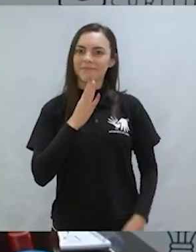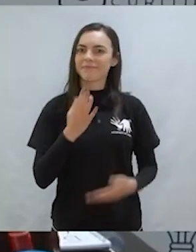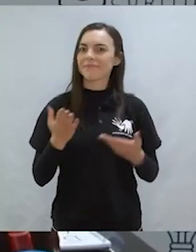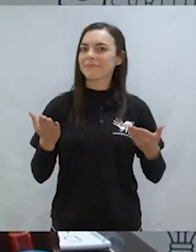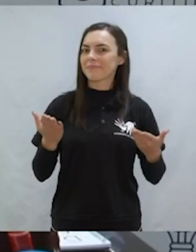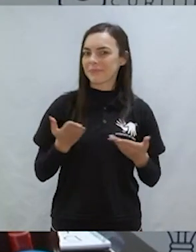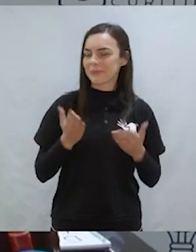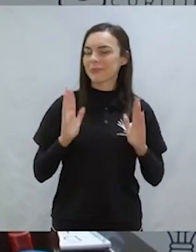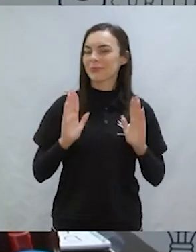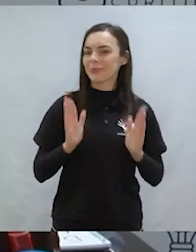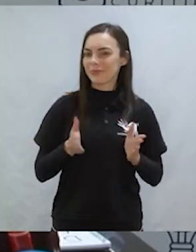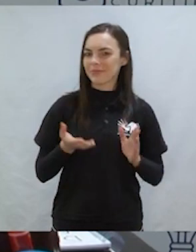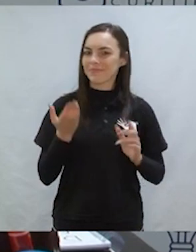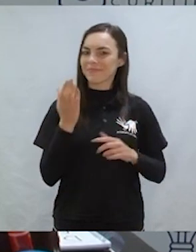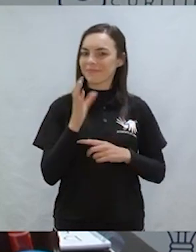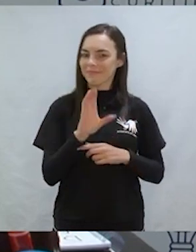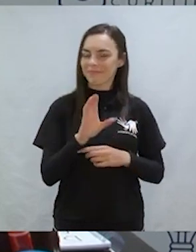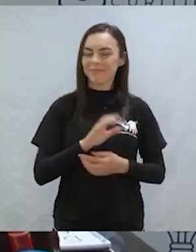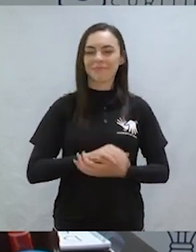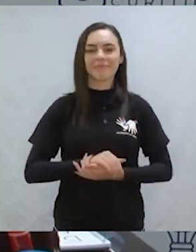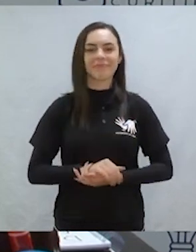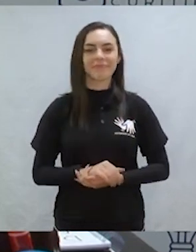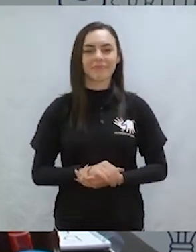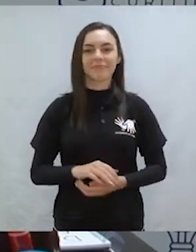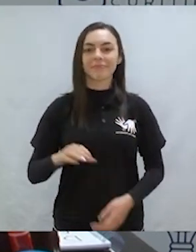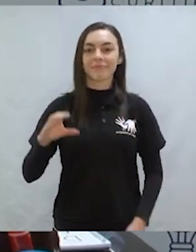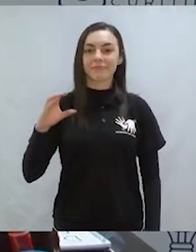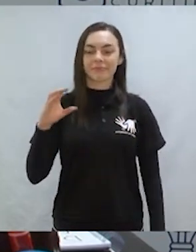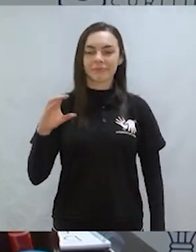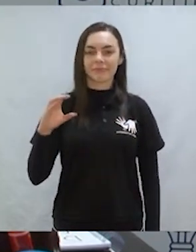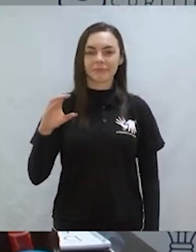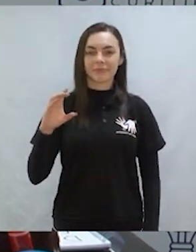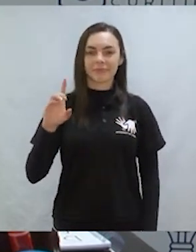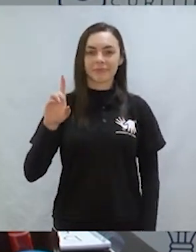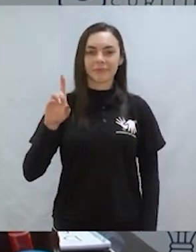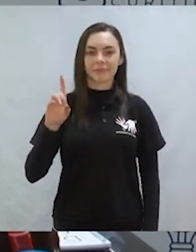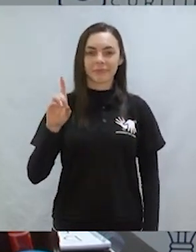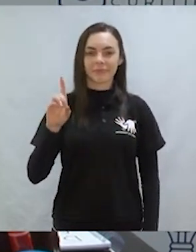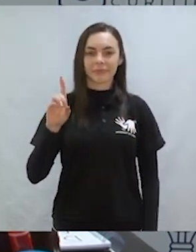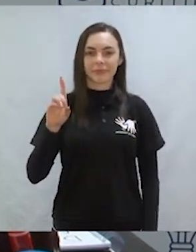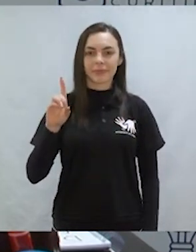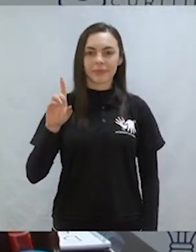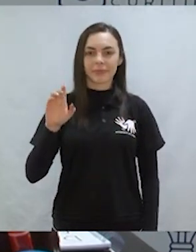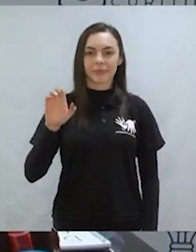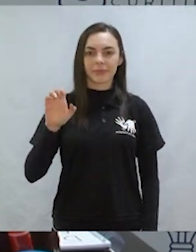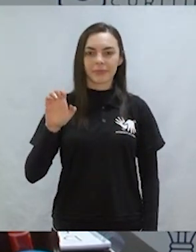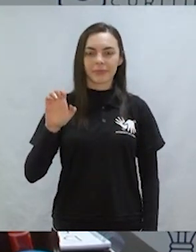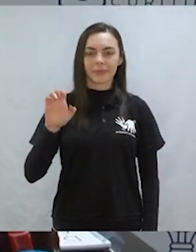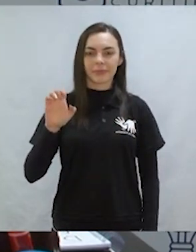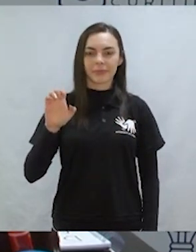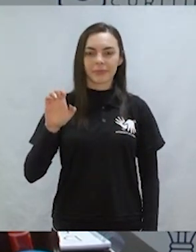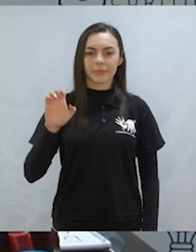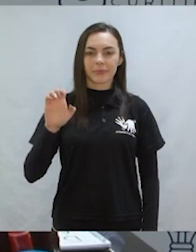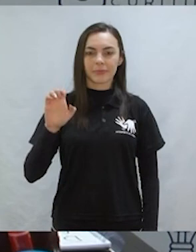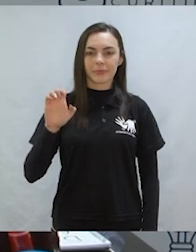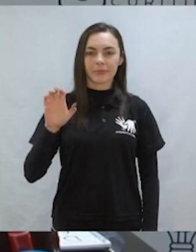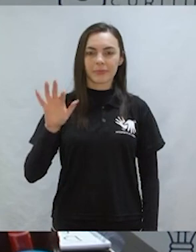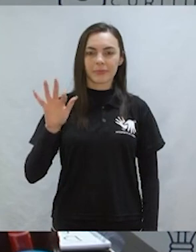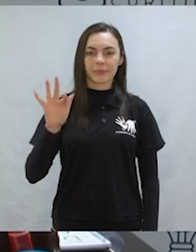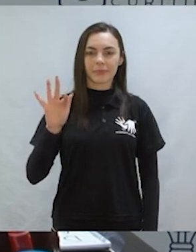hoje. Já entrou no nosso alfabeto. O C, o D, o